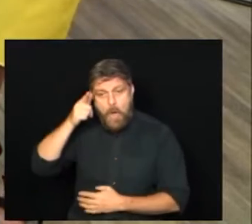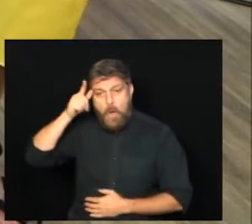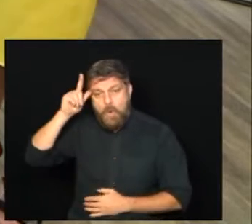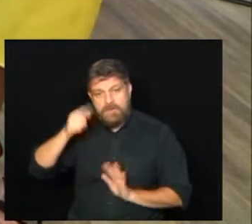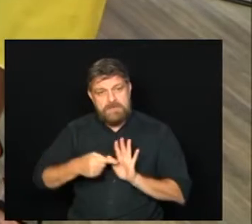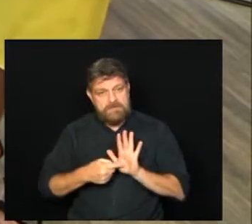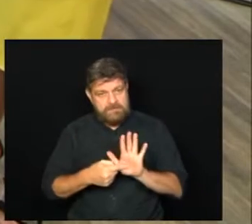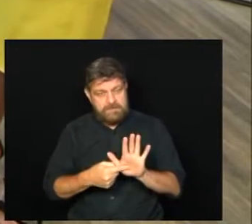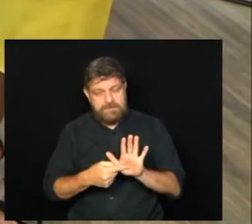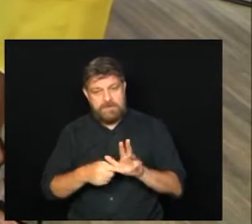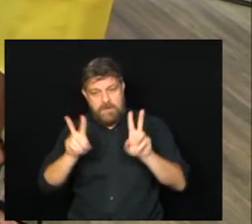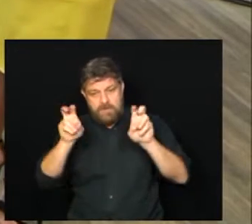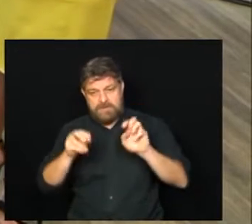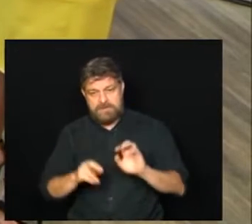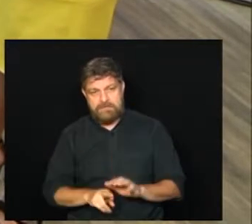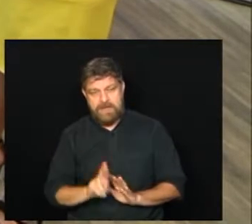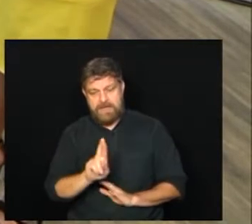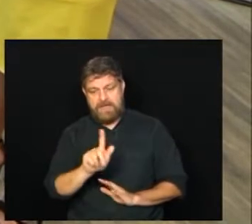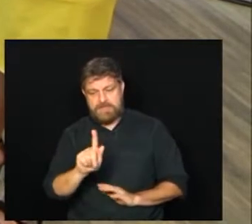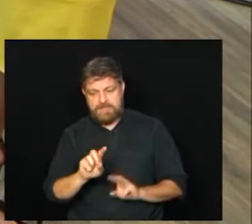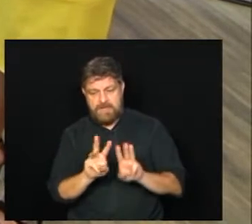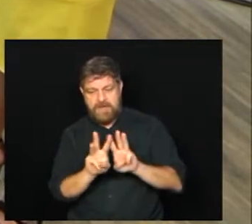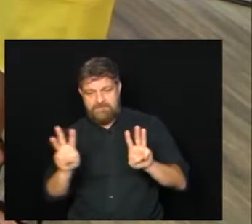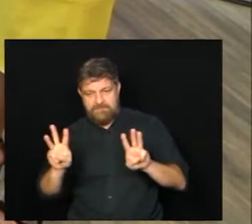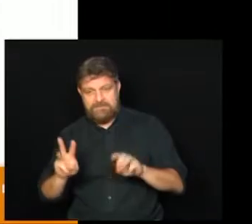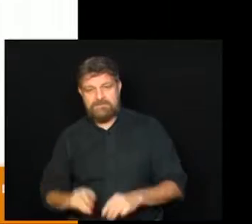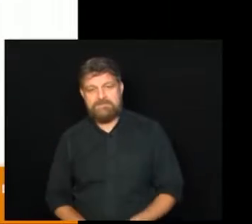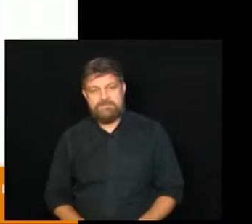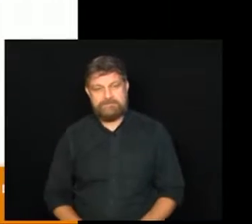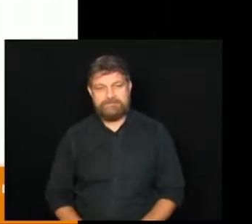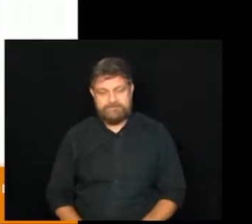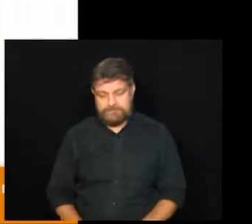RG. Site aberto,